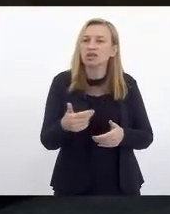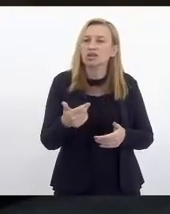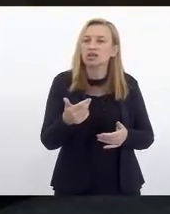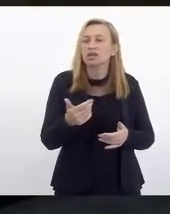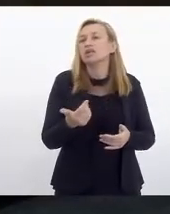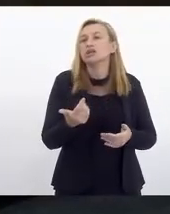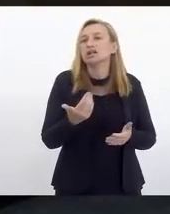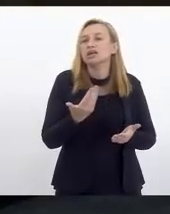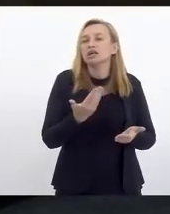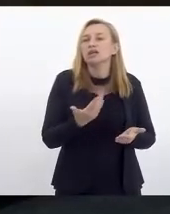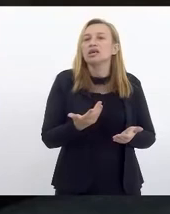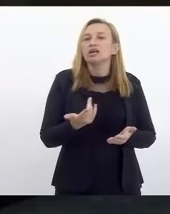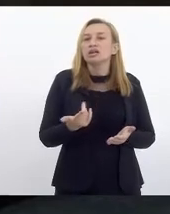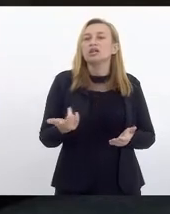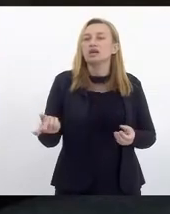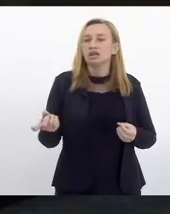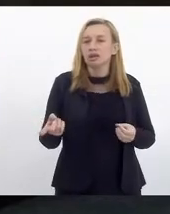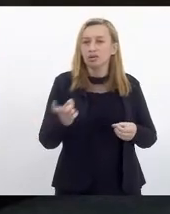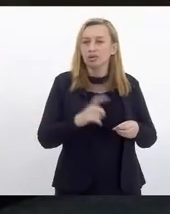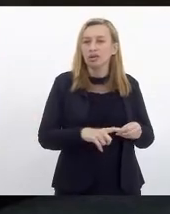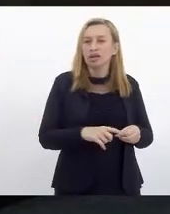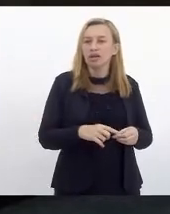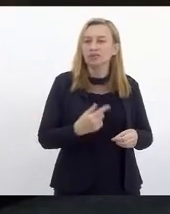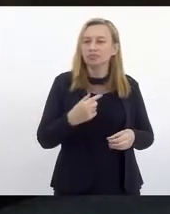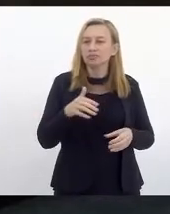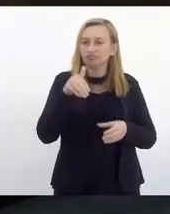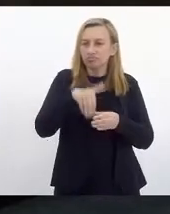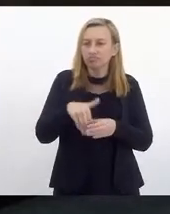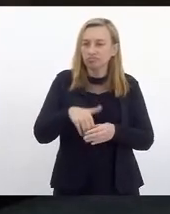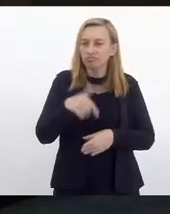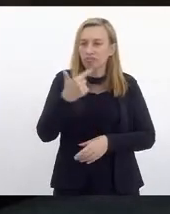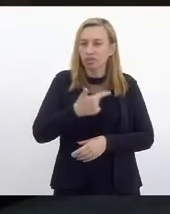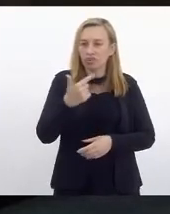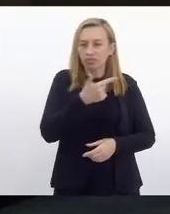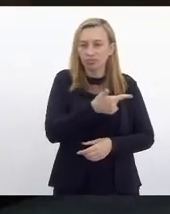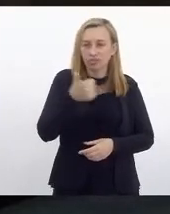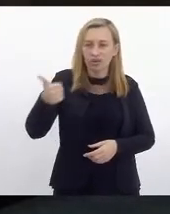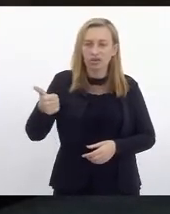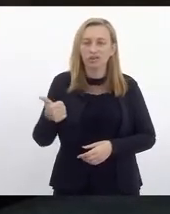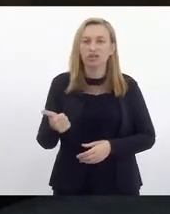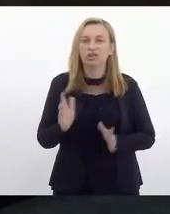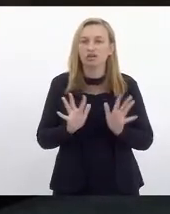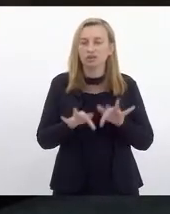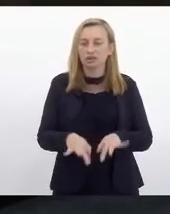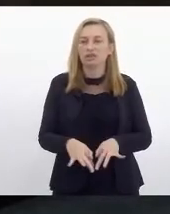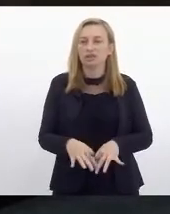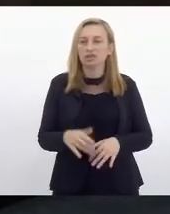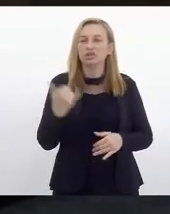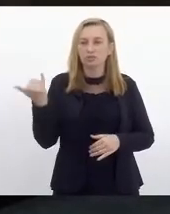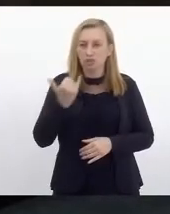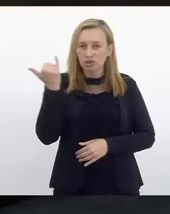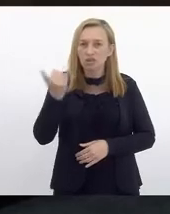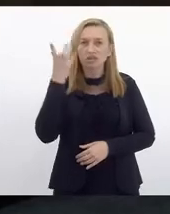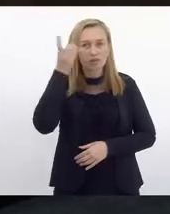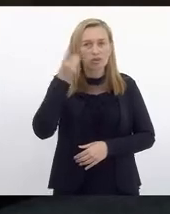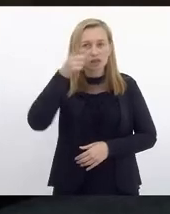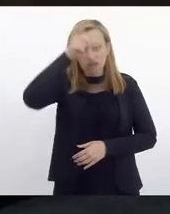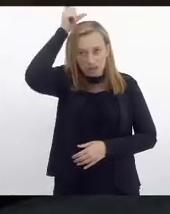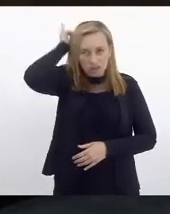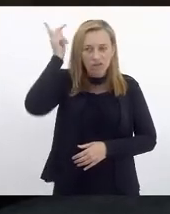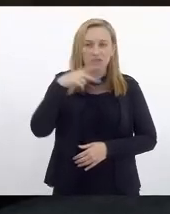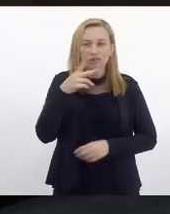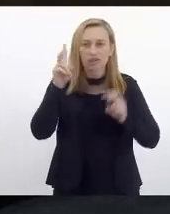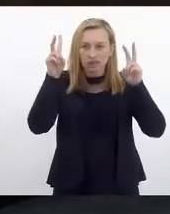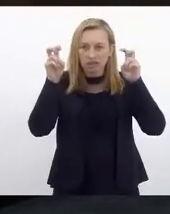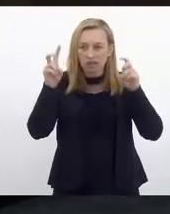gastança, para recuperar suas possibilidades de ir ao segundo turno em 2022. Portanto, faço essa parte, já concluo. Acho muito importante, Luiz Paulo, que a gente reverbere esse